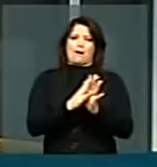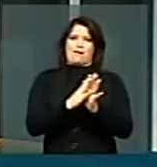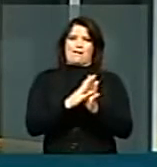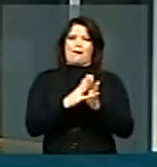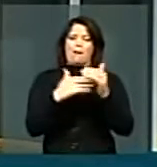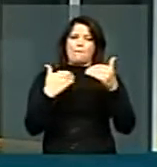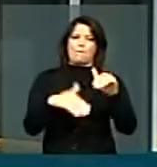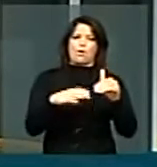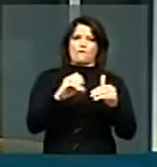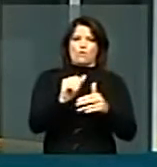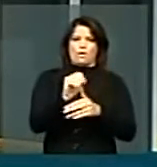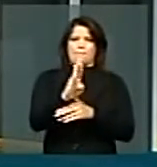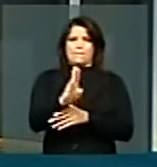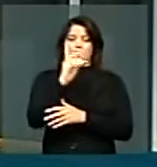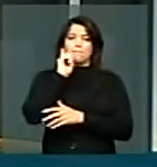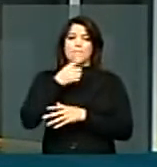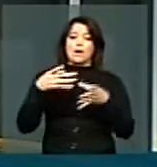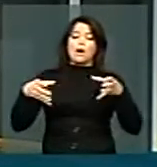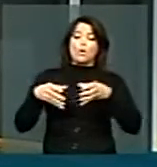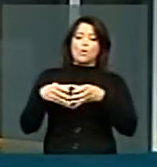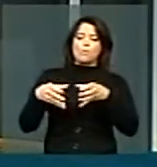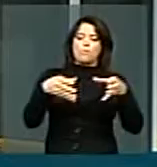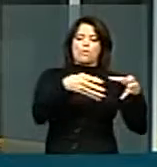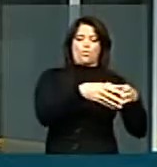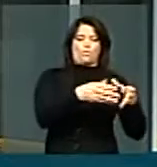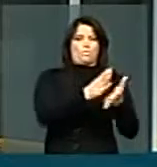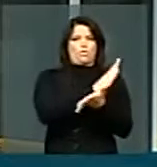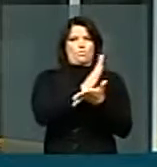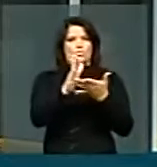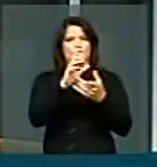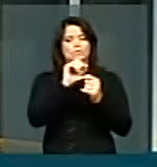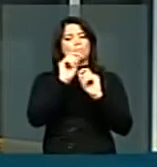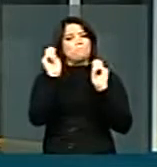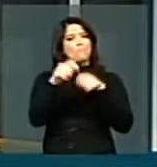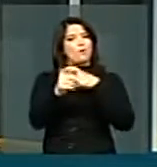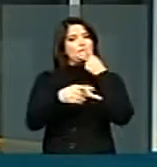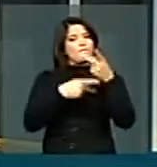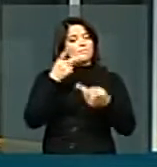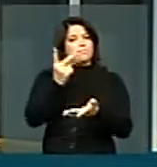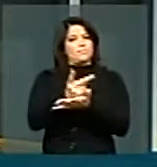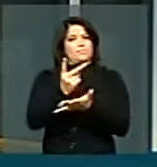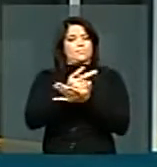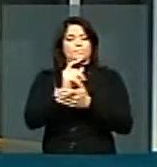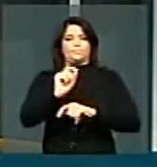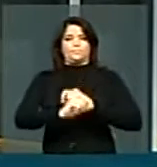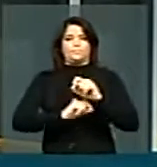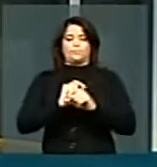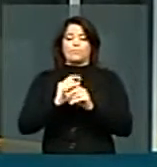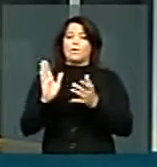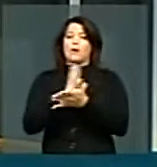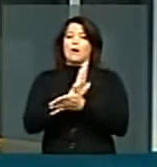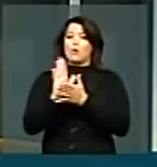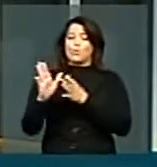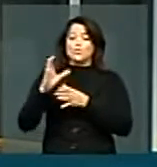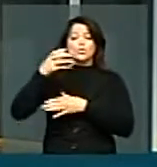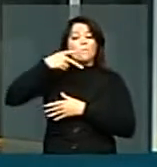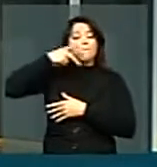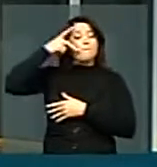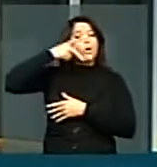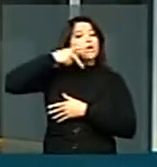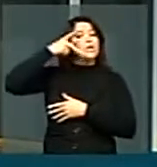ordem. Determinados segmentos, e eu posso dizer inclusive, determinados